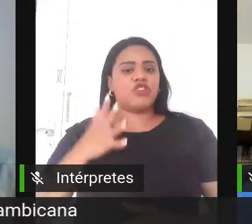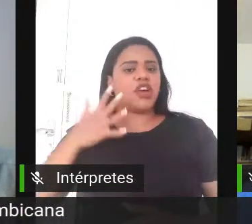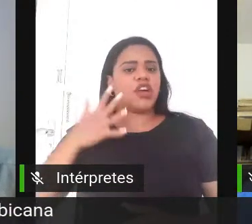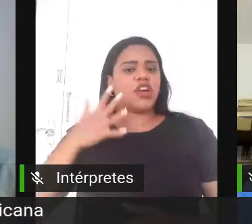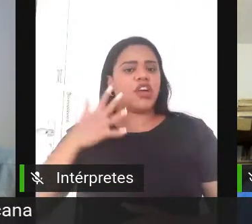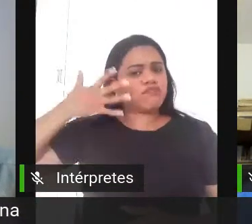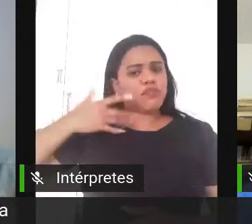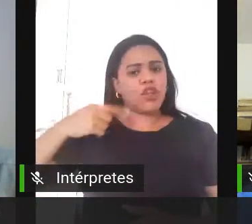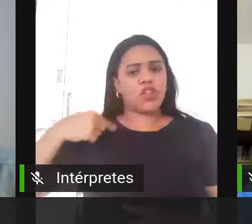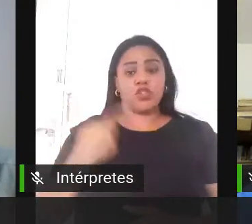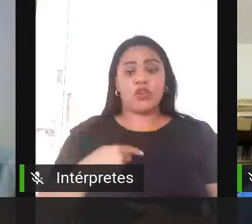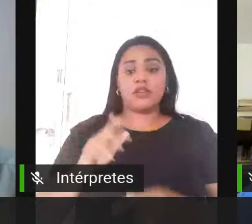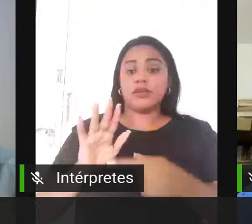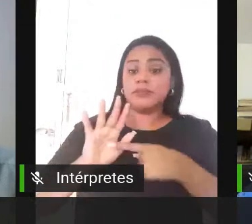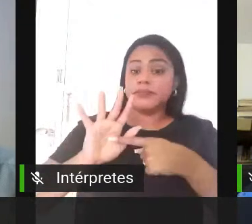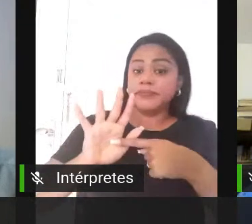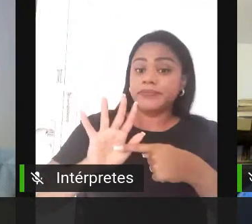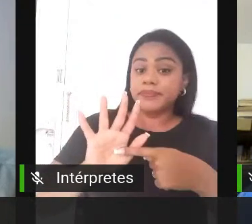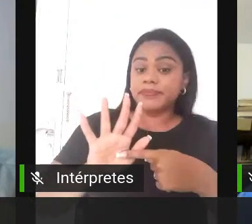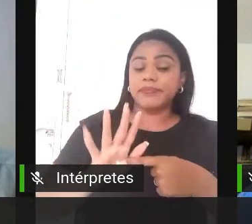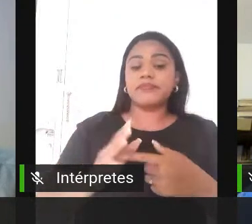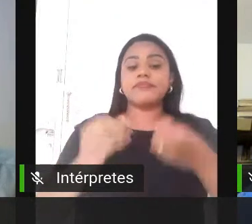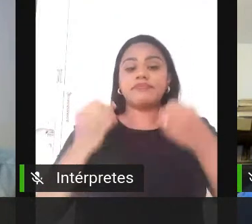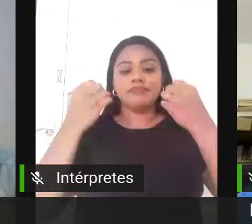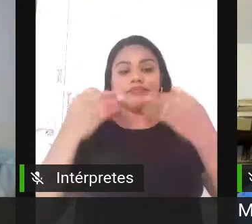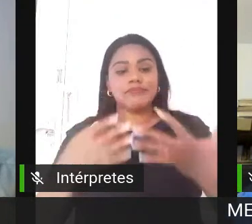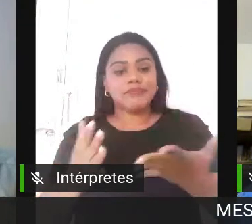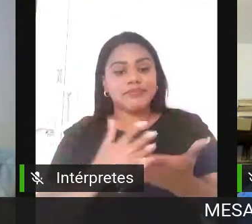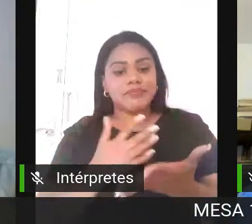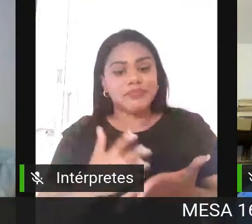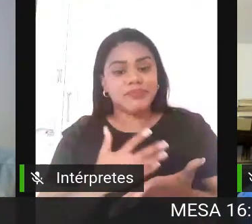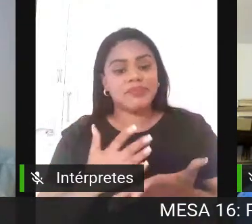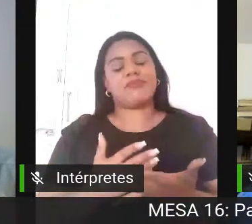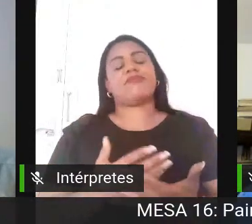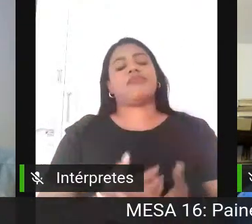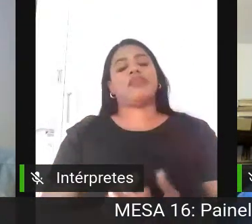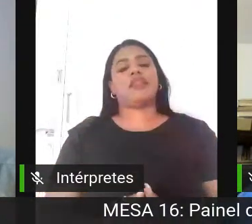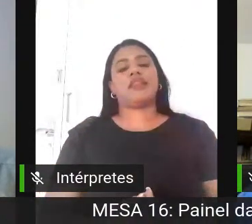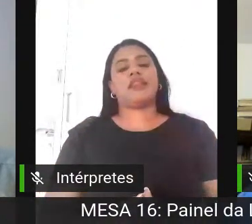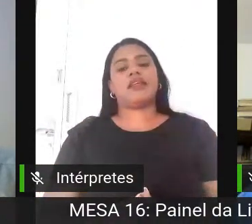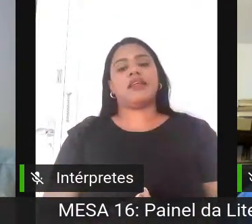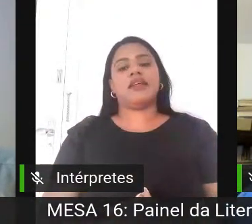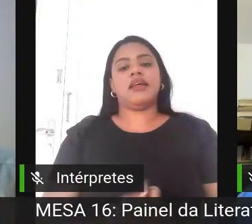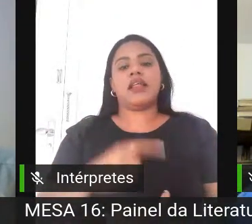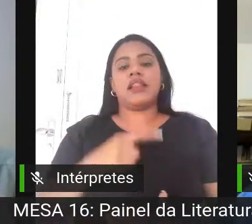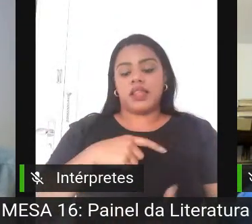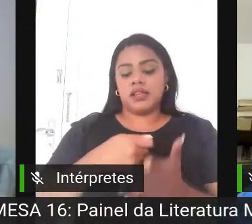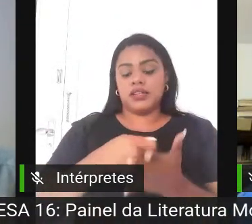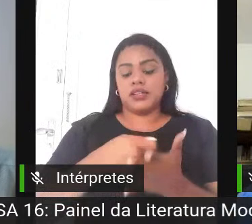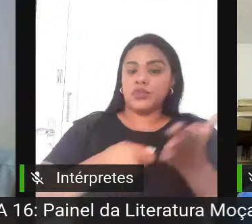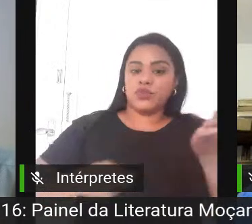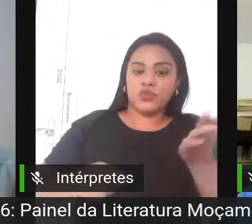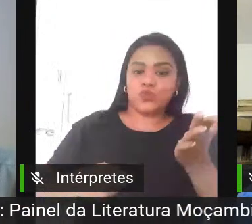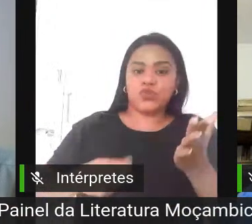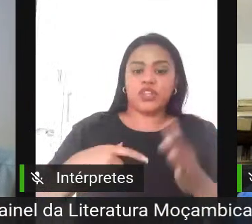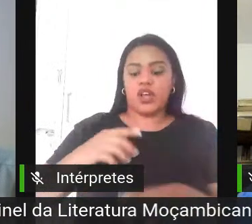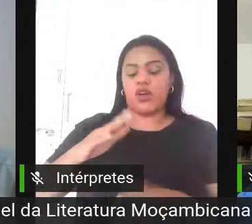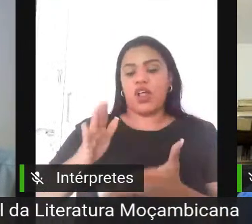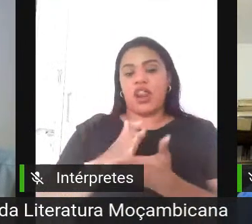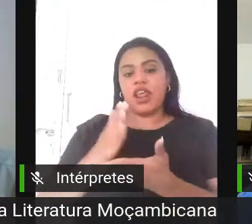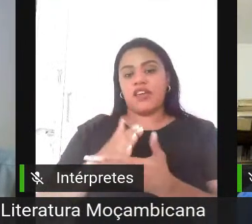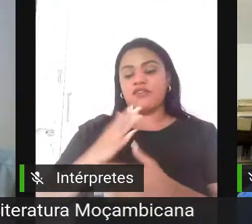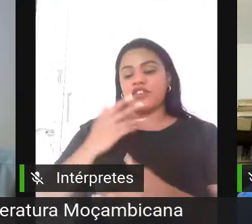desses livros. Temos cá também a Eliana Zoalo, que é escritora, tem um livro infanto-juvenil, pelo menos eu já li um livro dela